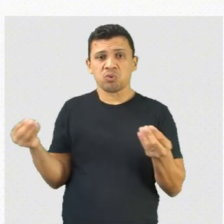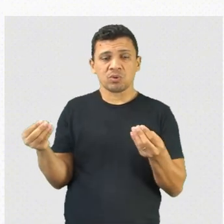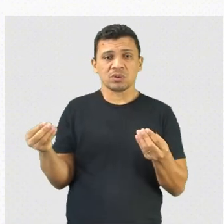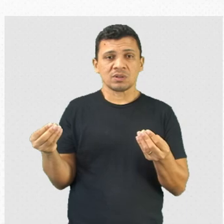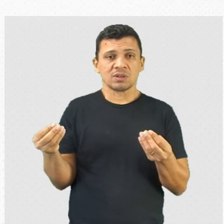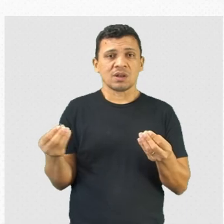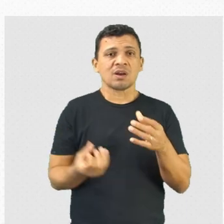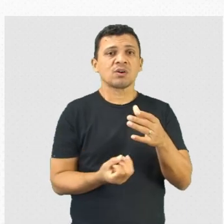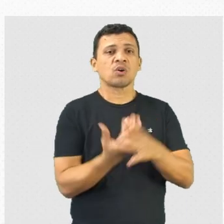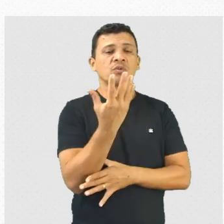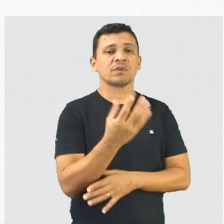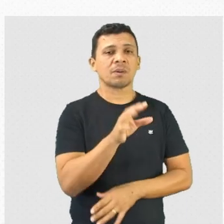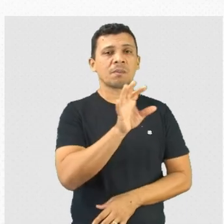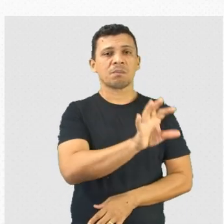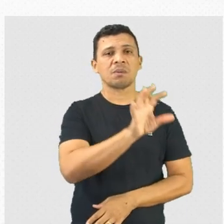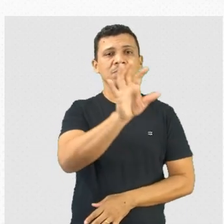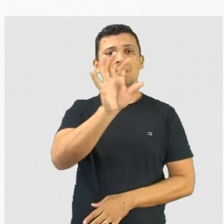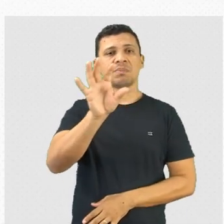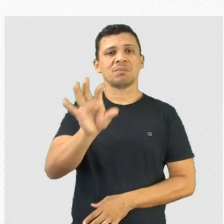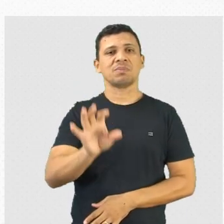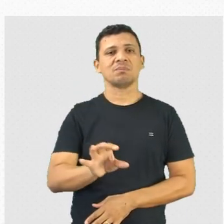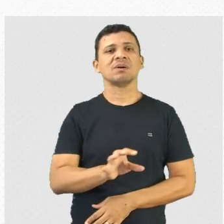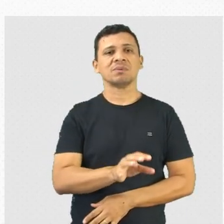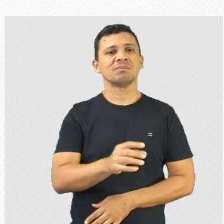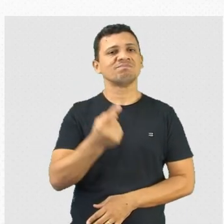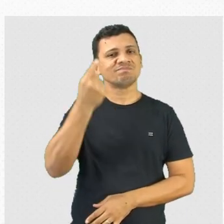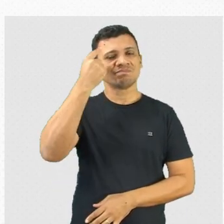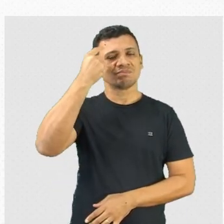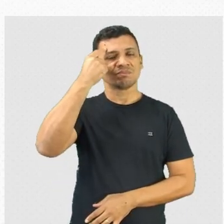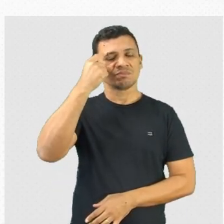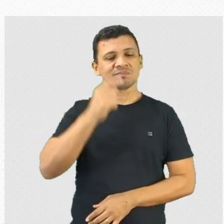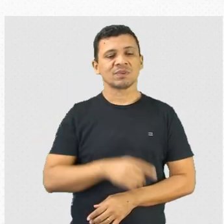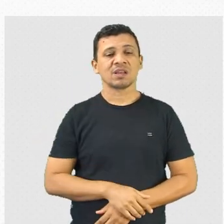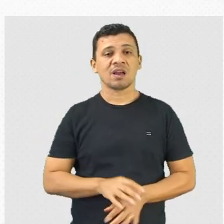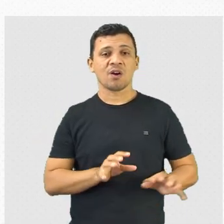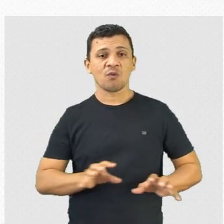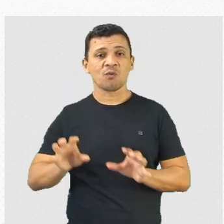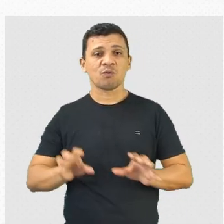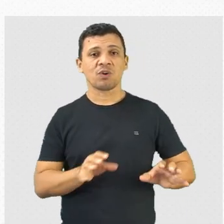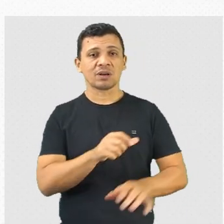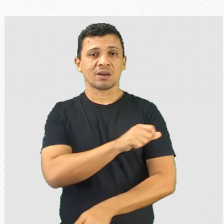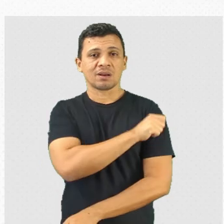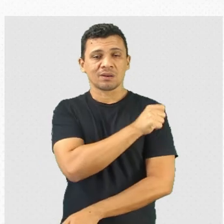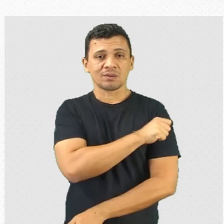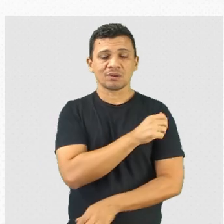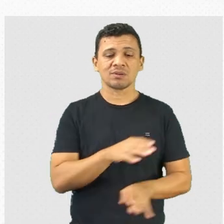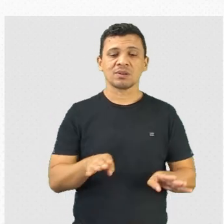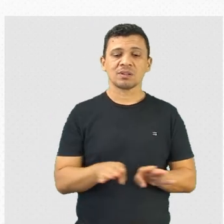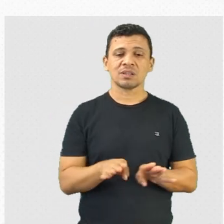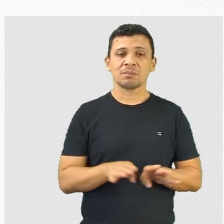fragmentada. E aí o funk carioca, pegando elementos do rap americano e da música eletrônica que não